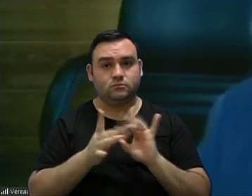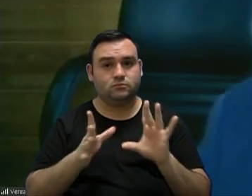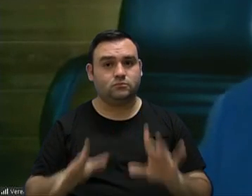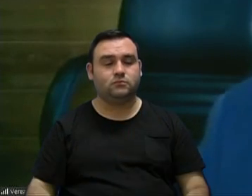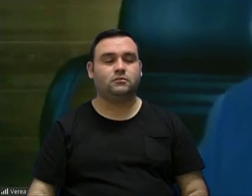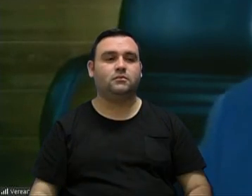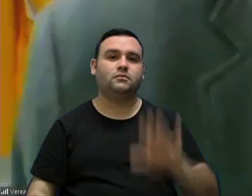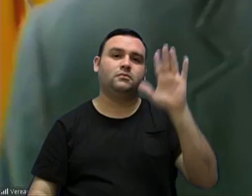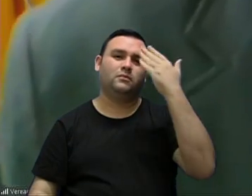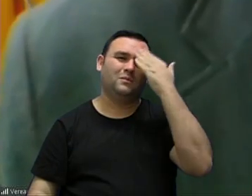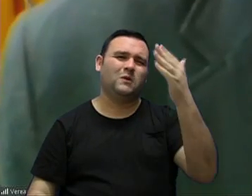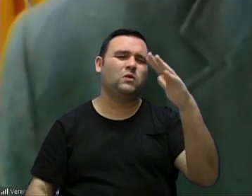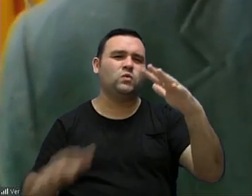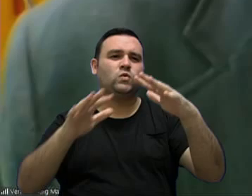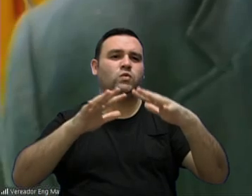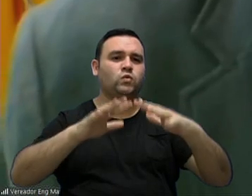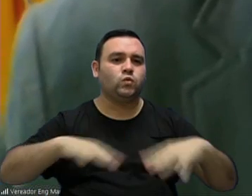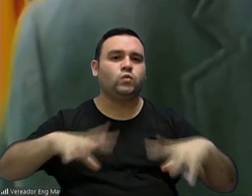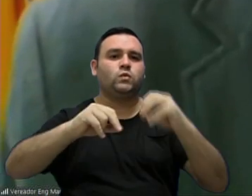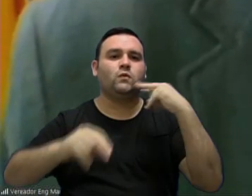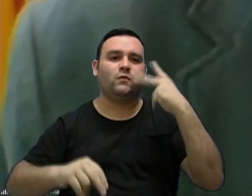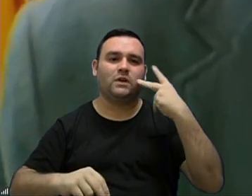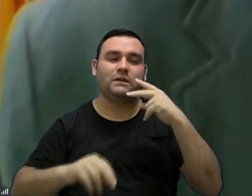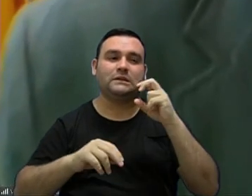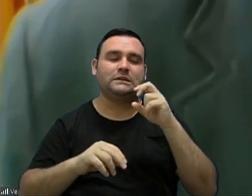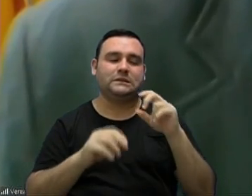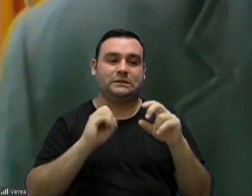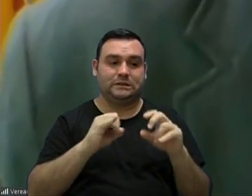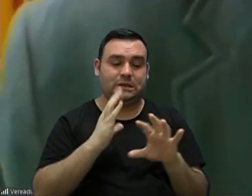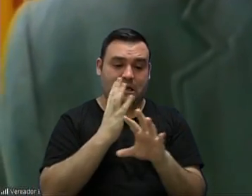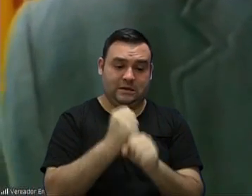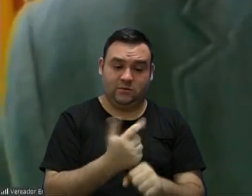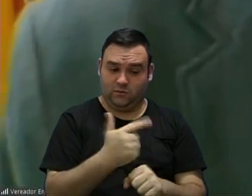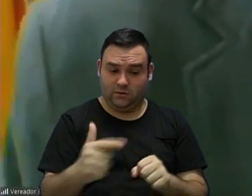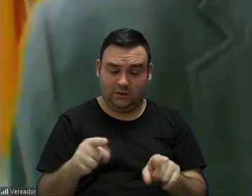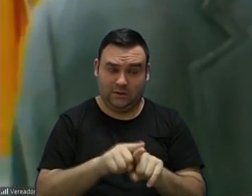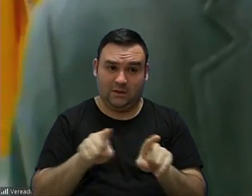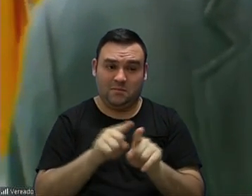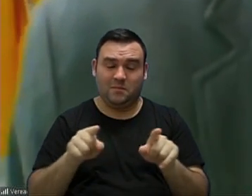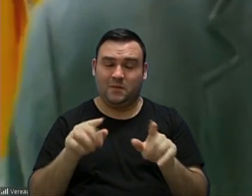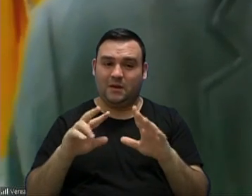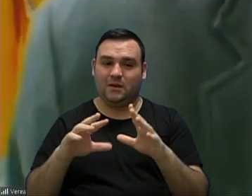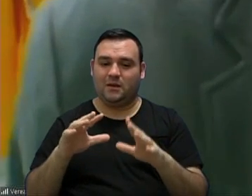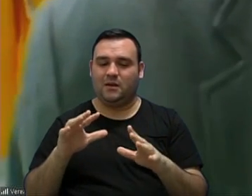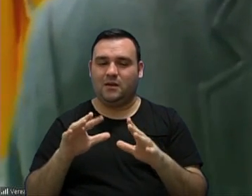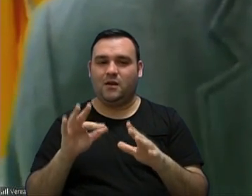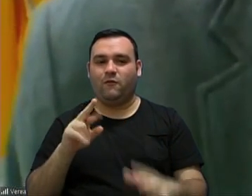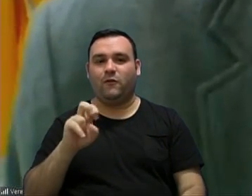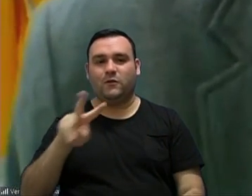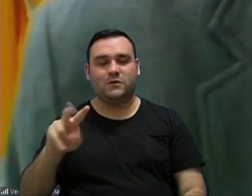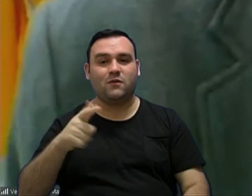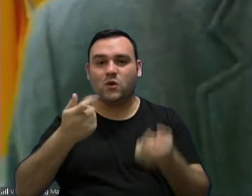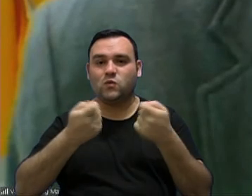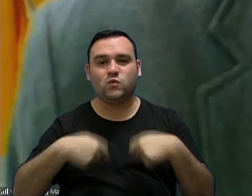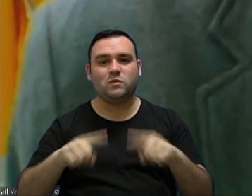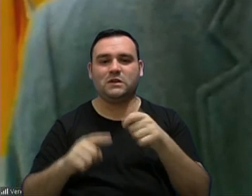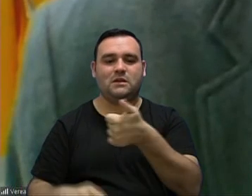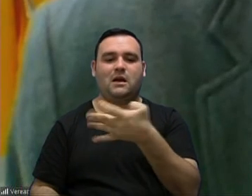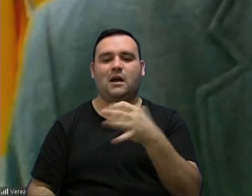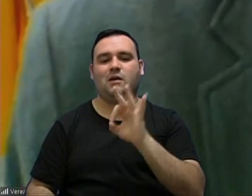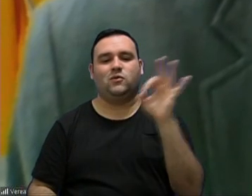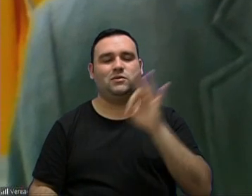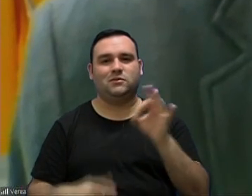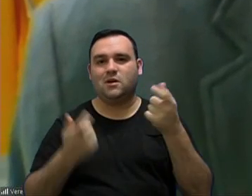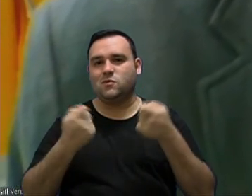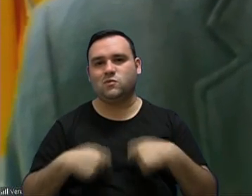Todos os microfones estão abertos. Eu agradeço a todos os vereadores, sem calculatorial. E a Fundação não está precisando de